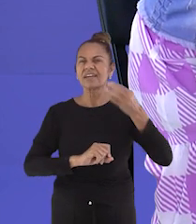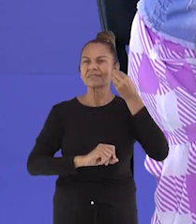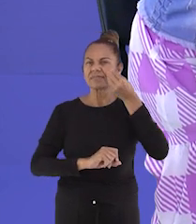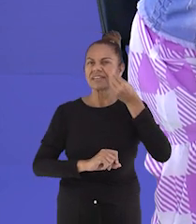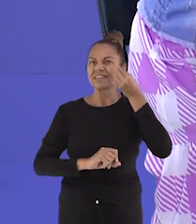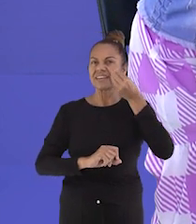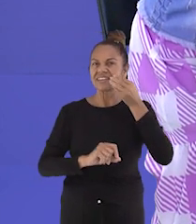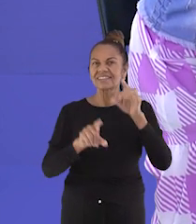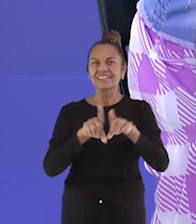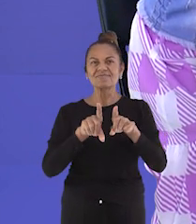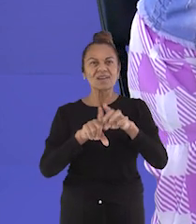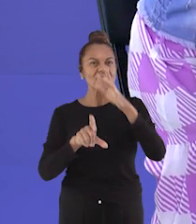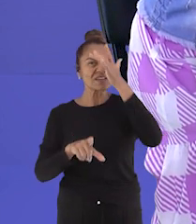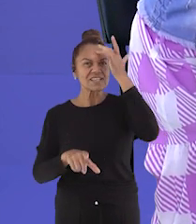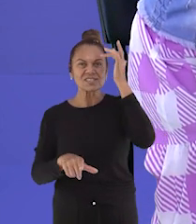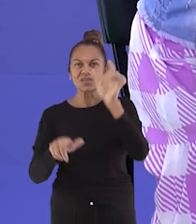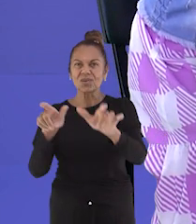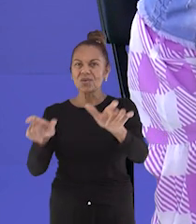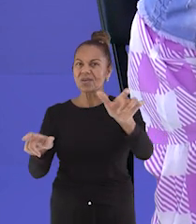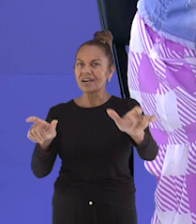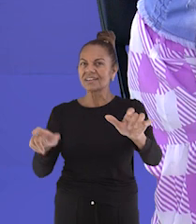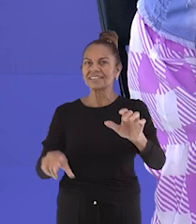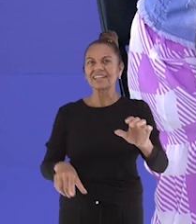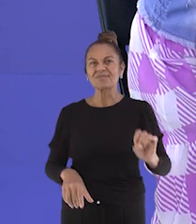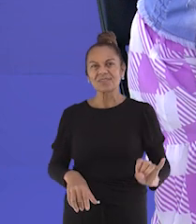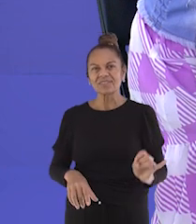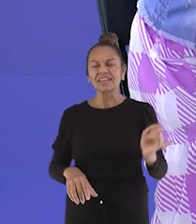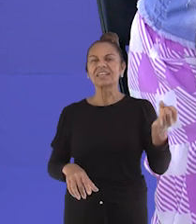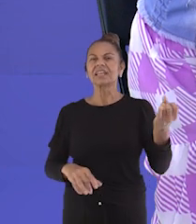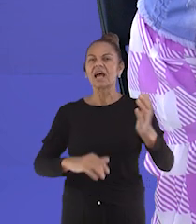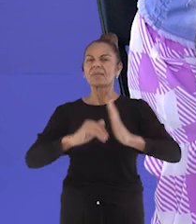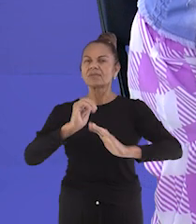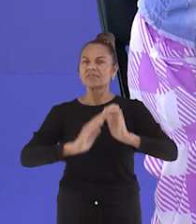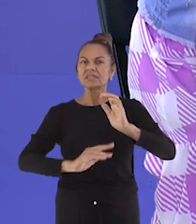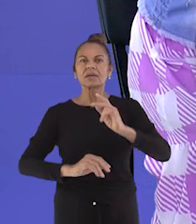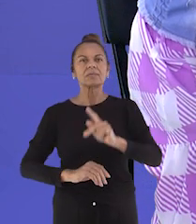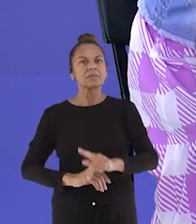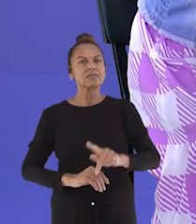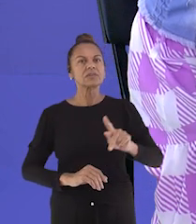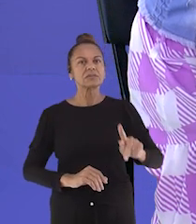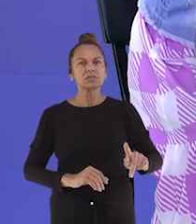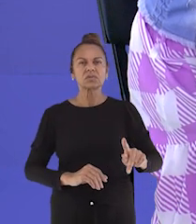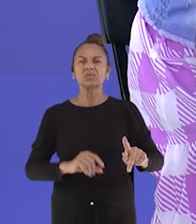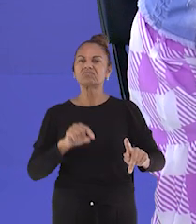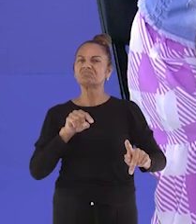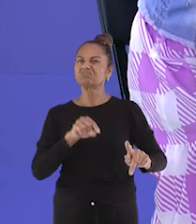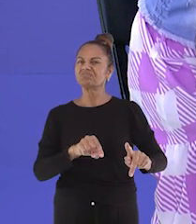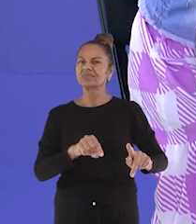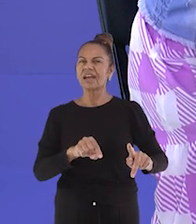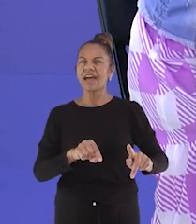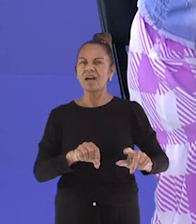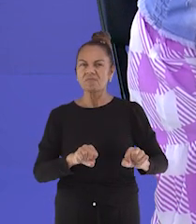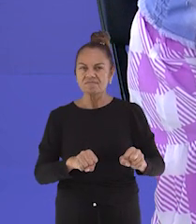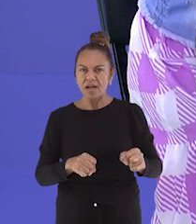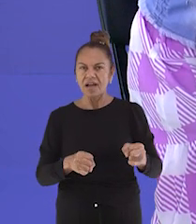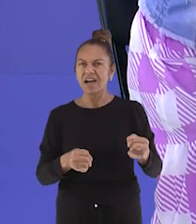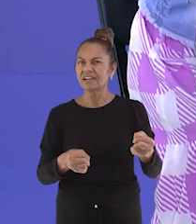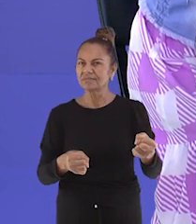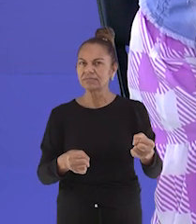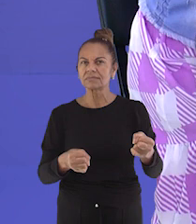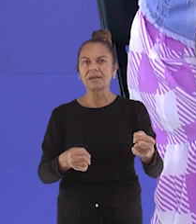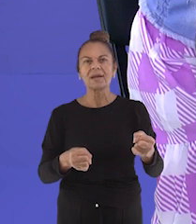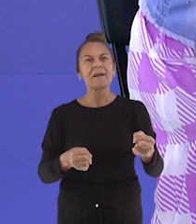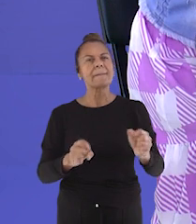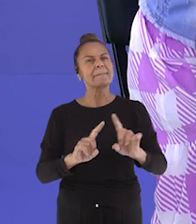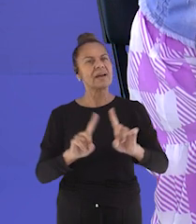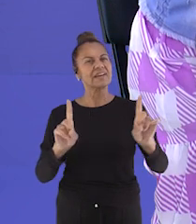vivemos é muito importante e dar oportunidade às pessoas a quererem seguir essa profissão, que é uma profissão... Não